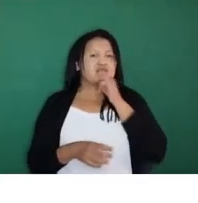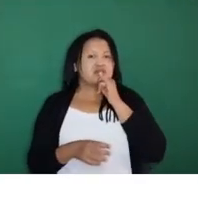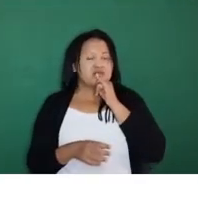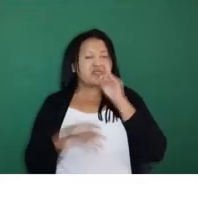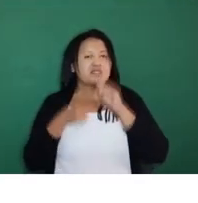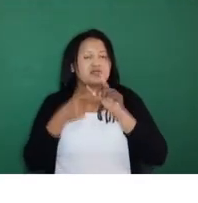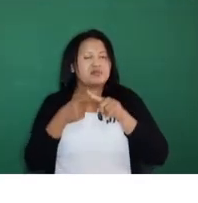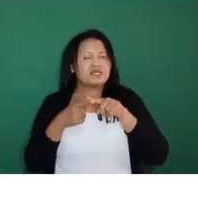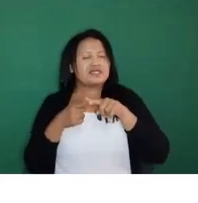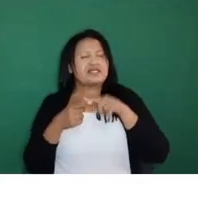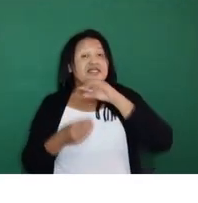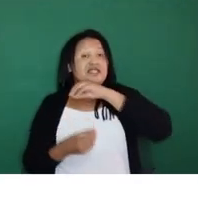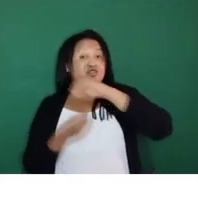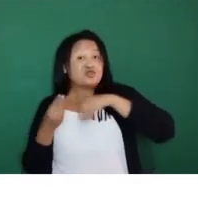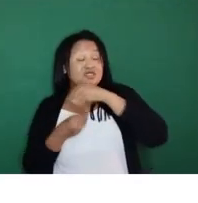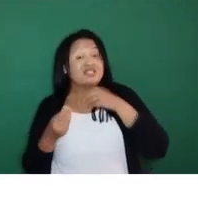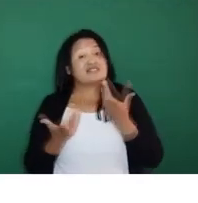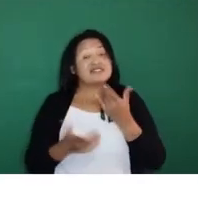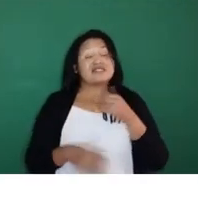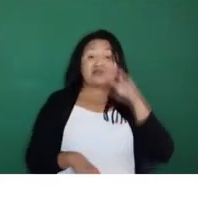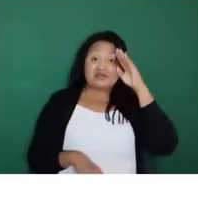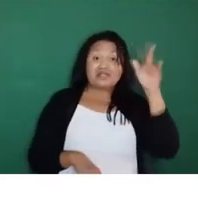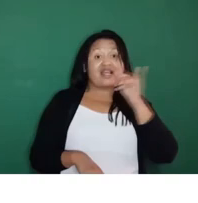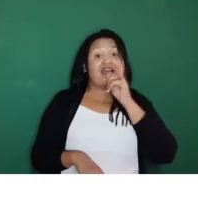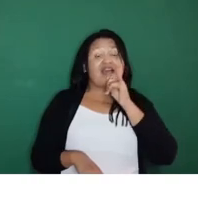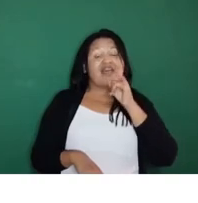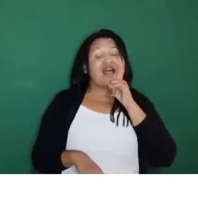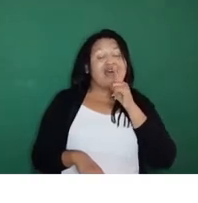da substância nesse caso é a água tem um valor específico